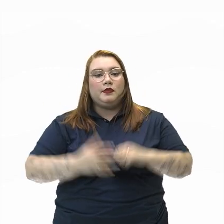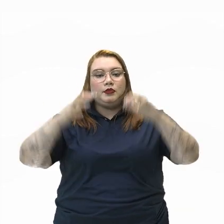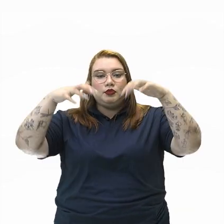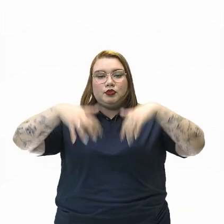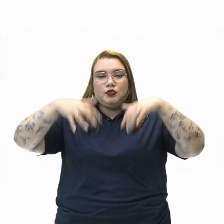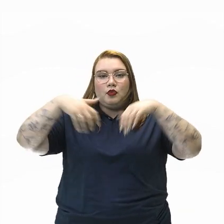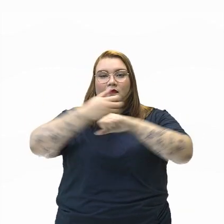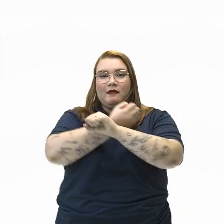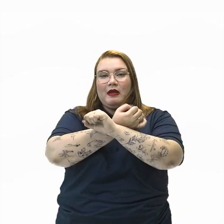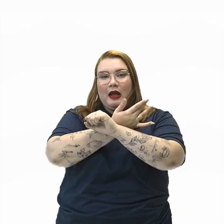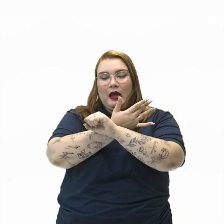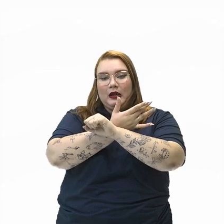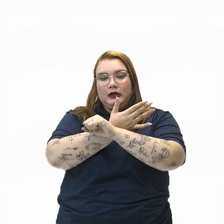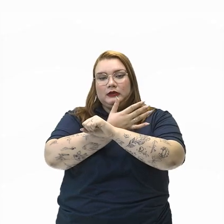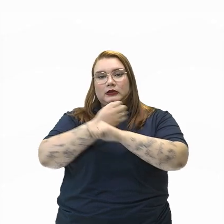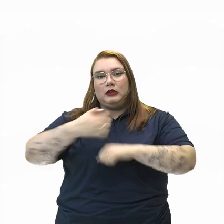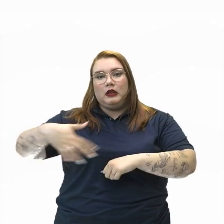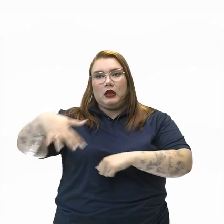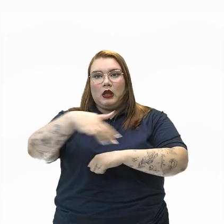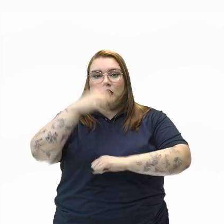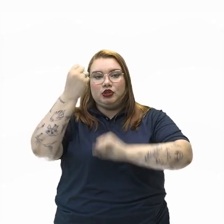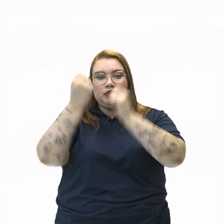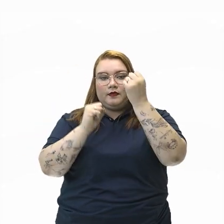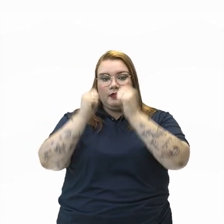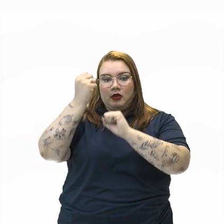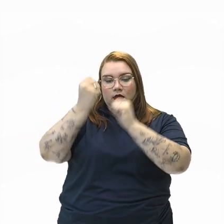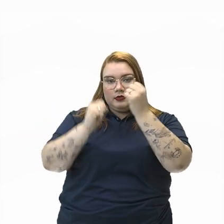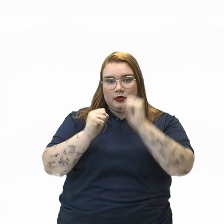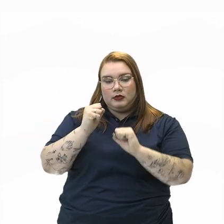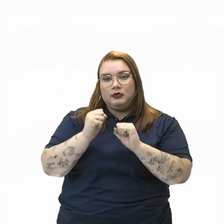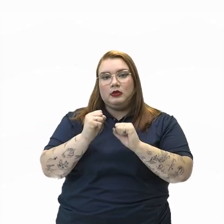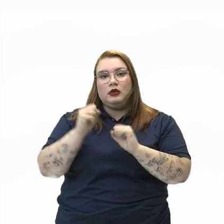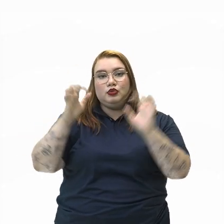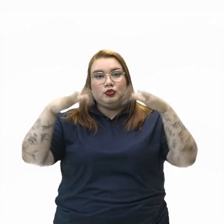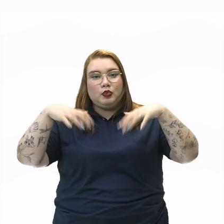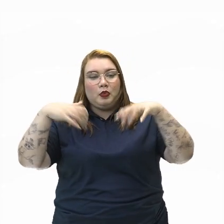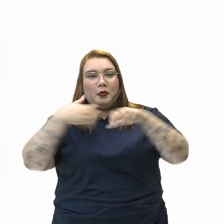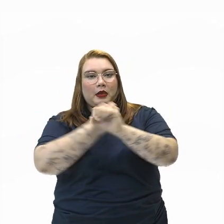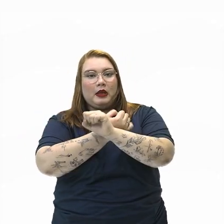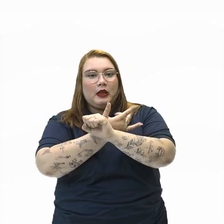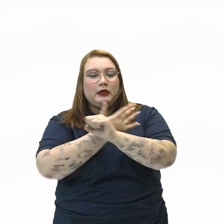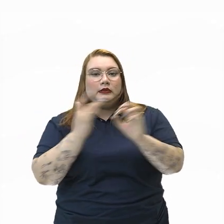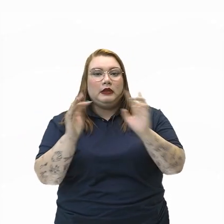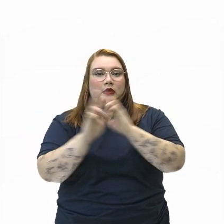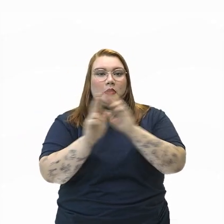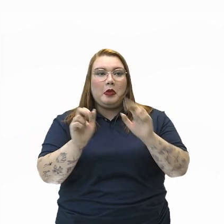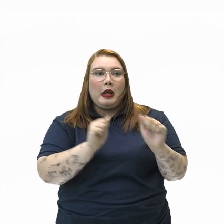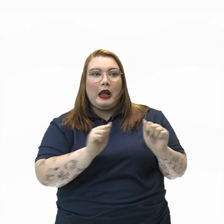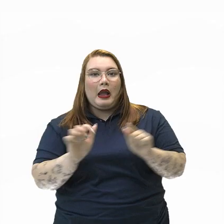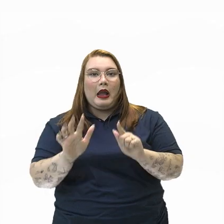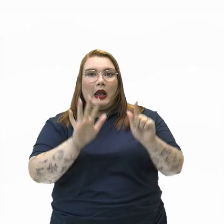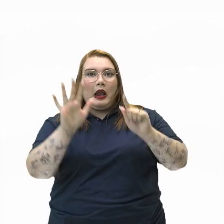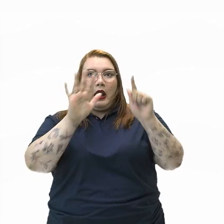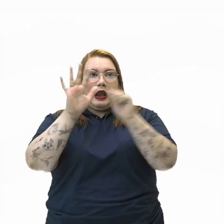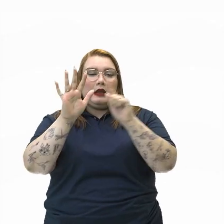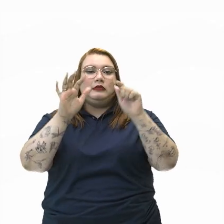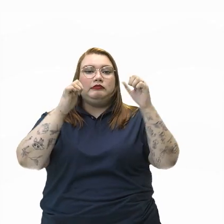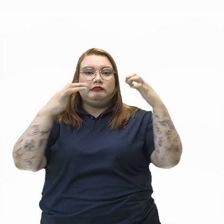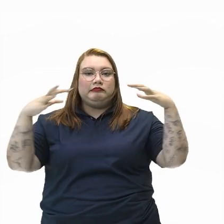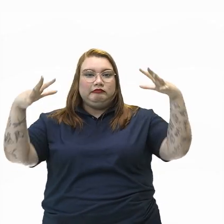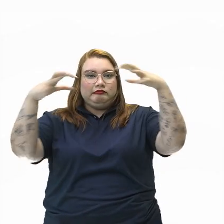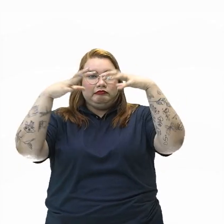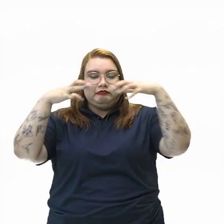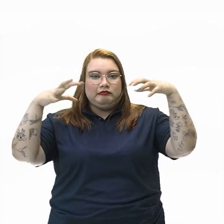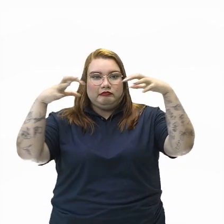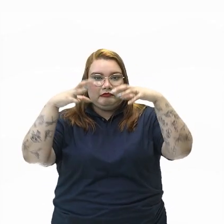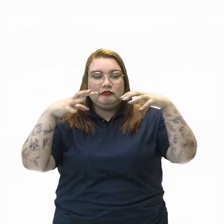chuva ácida em polos industriais, né? A chuva ácida está relacionada ali com esses gases que são tóxicos e que